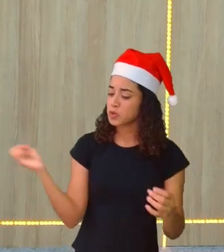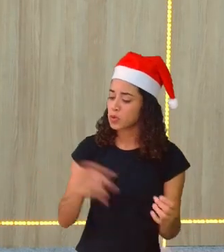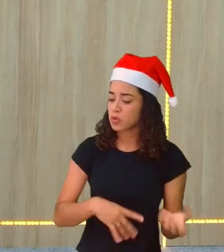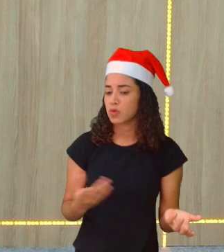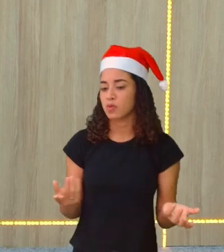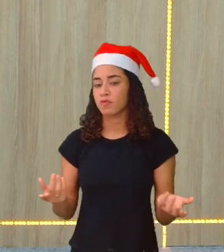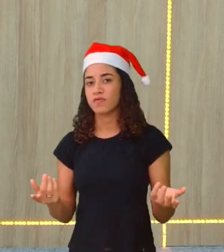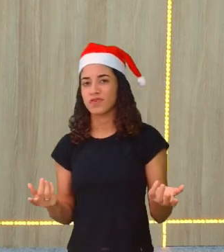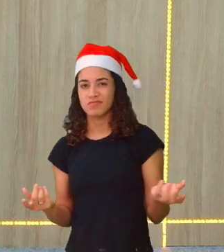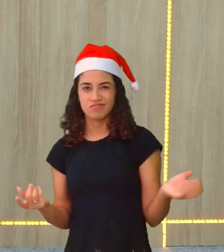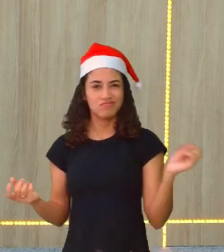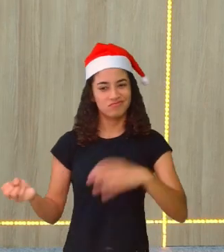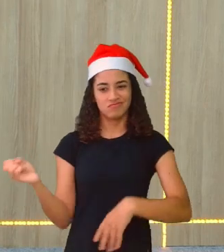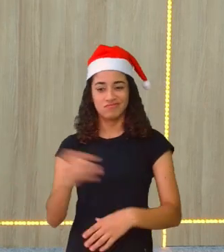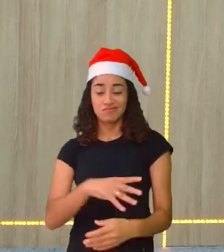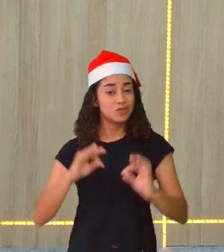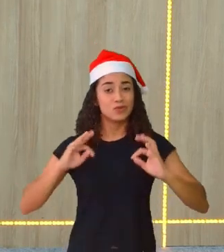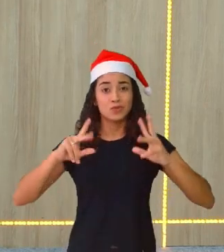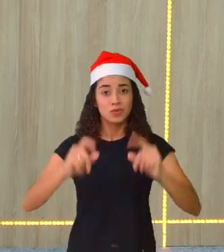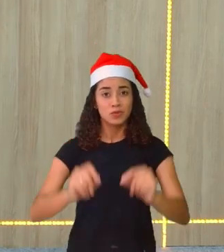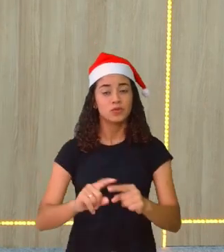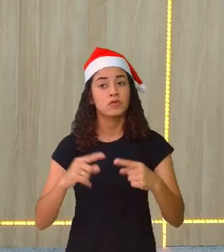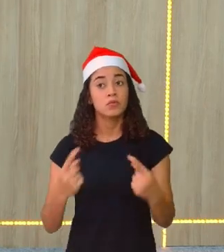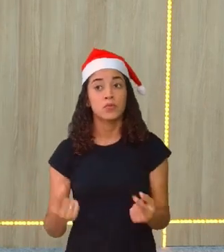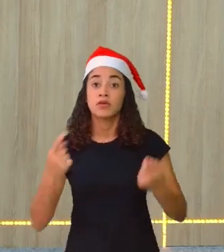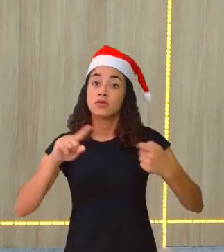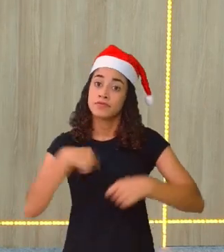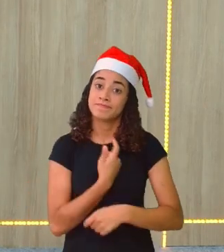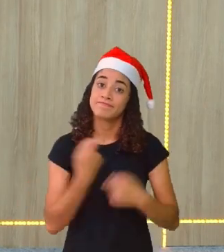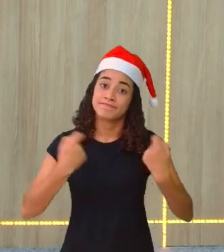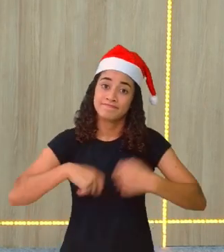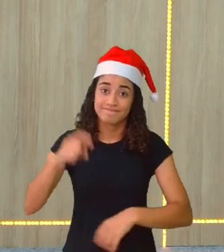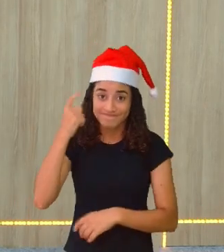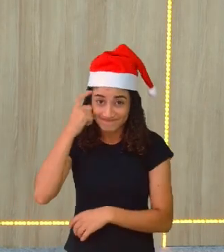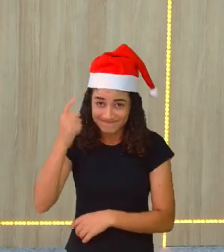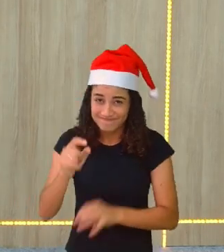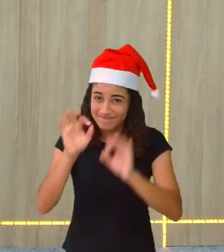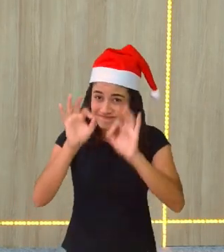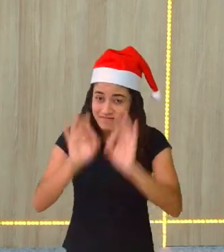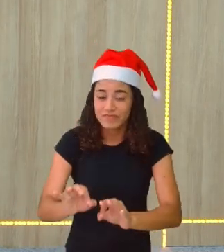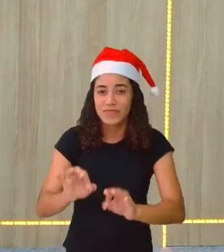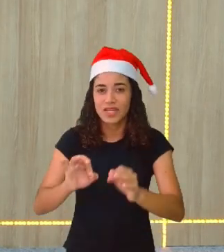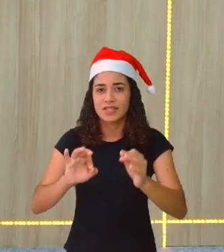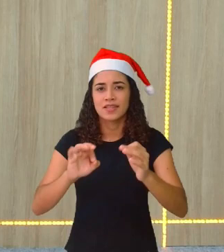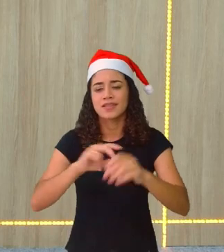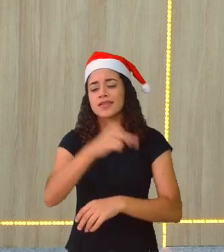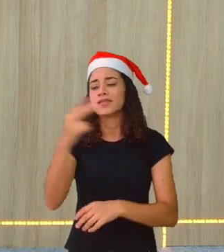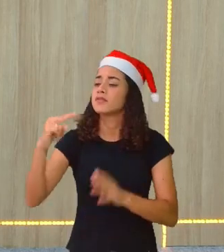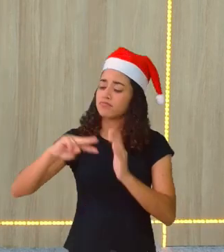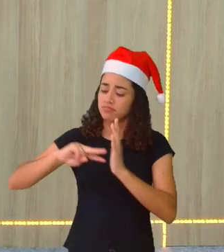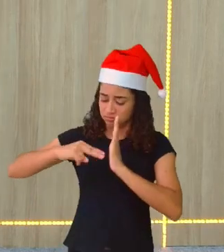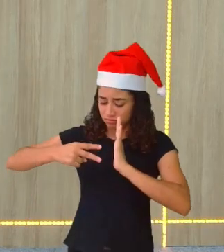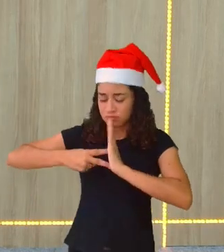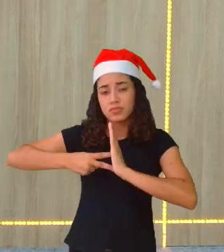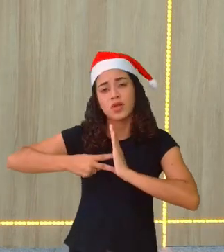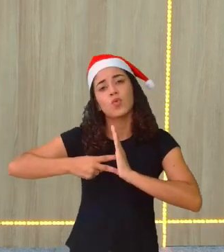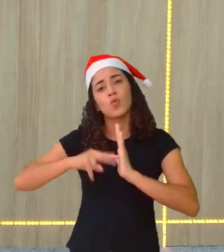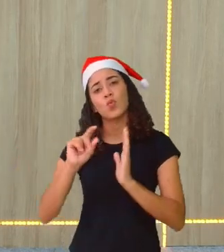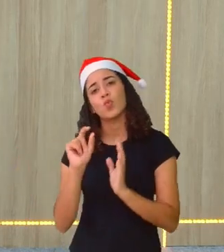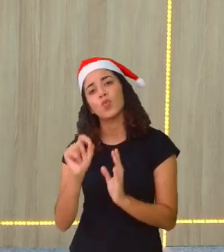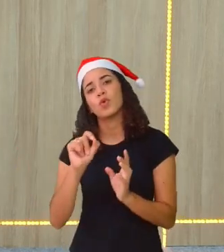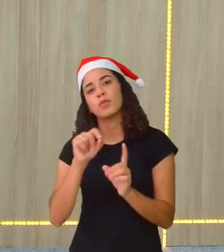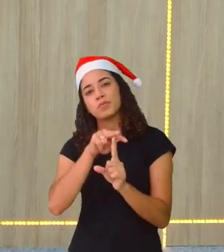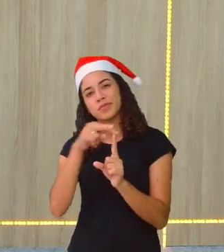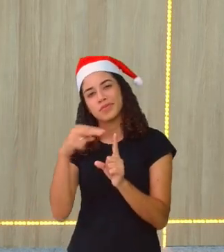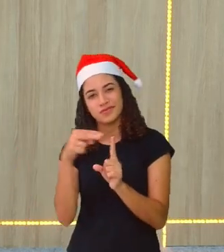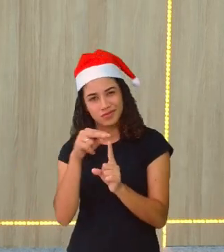nova, certo? Tudo isso. E nesse sentido, lembrar que o sentido do Natal, dentro da perspectiva, né, de